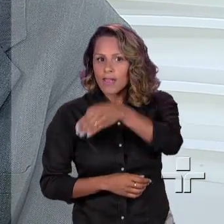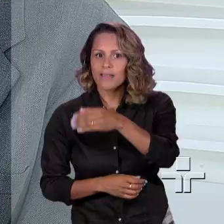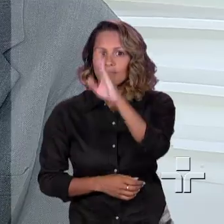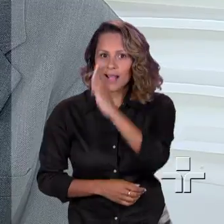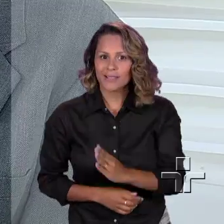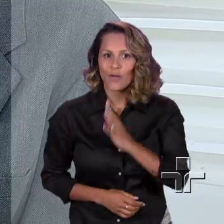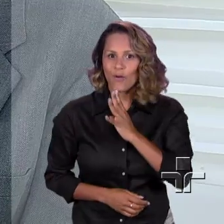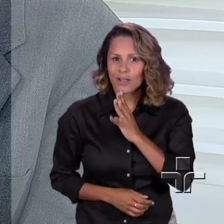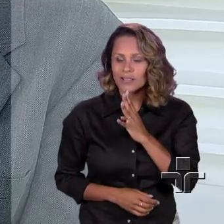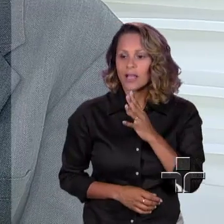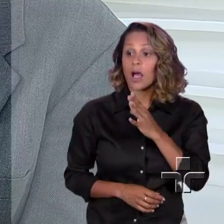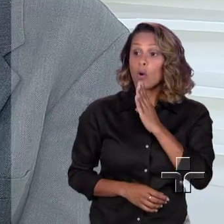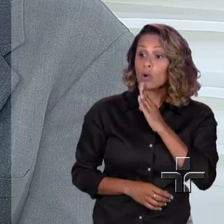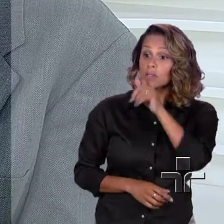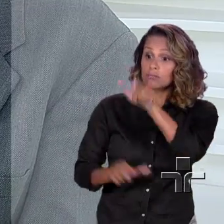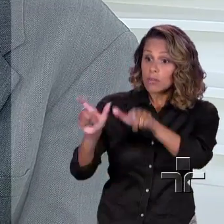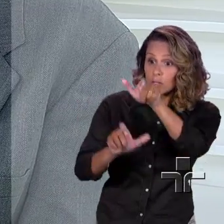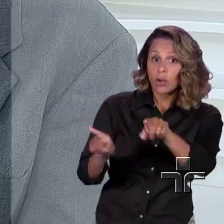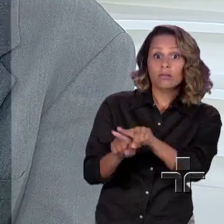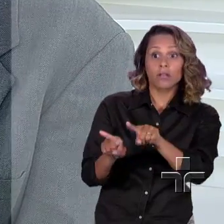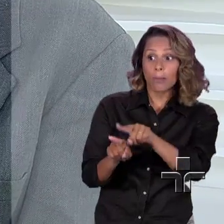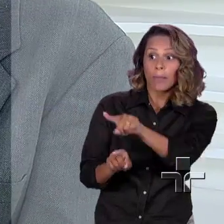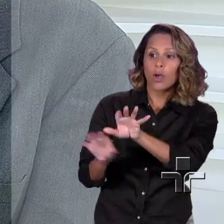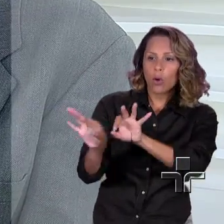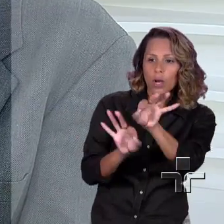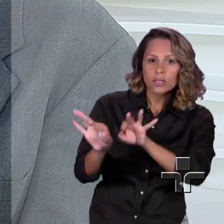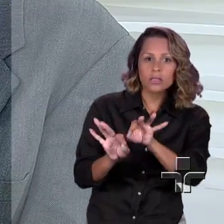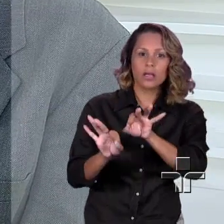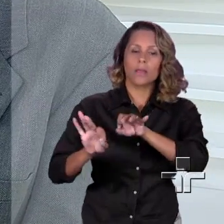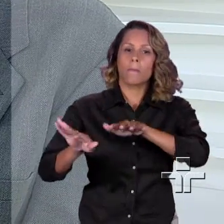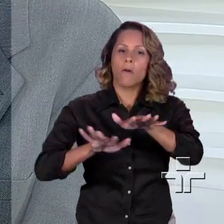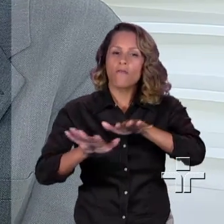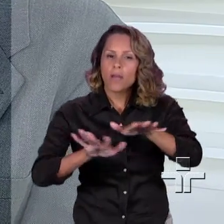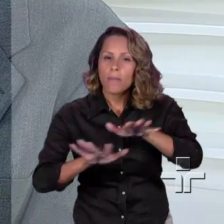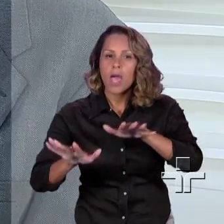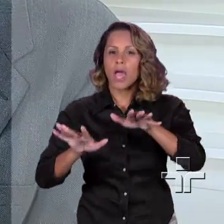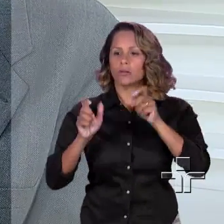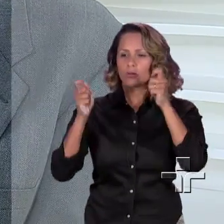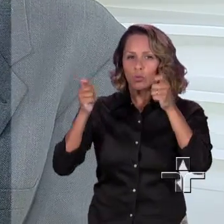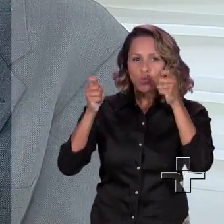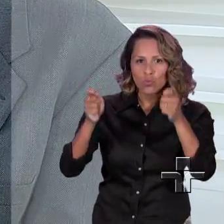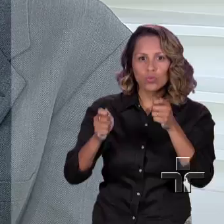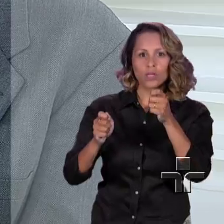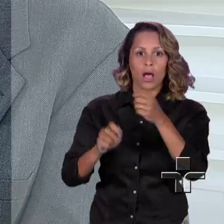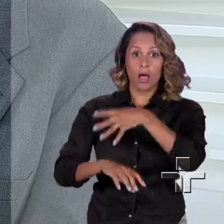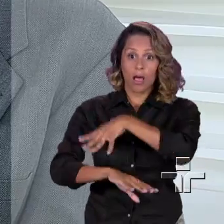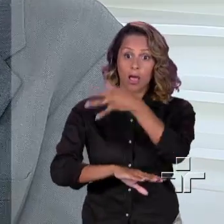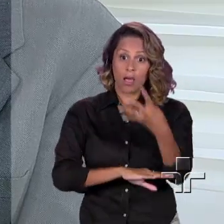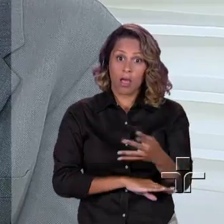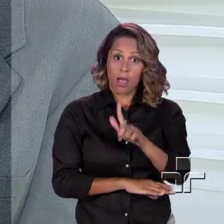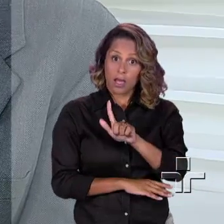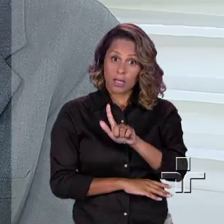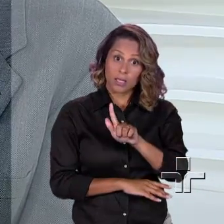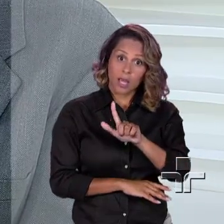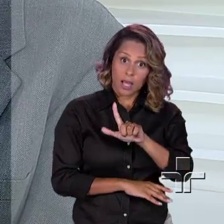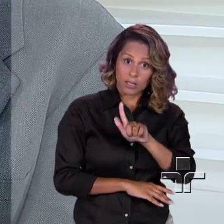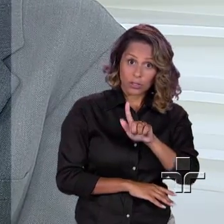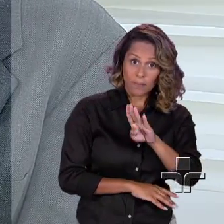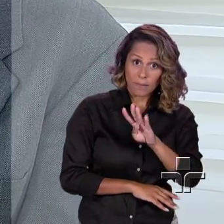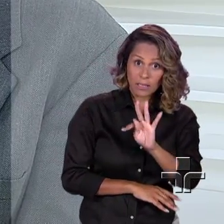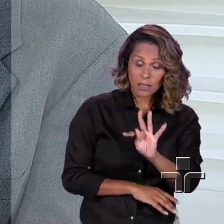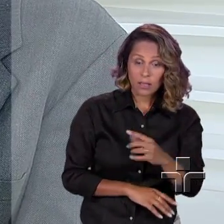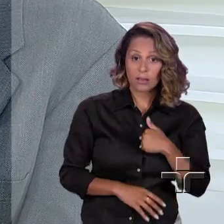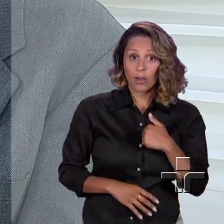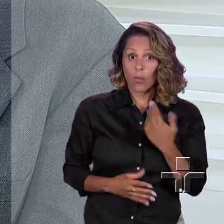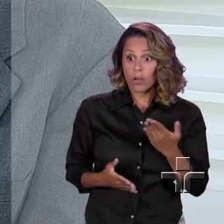tentando organizar o movimento LGBT aqui, o movimento homossexual naquela época. Então, eu me integrei a um grupo que se tornou Somos, Grupo